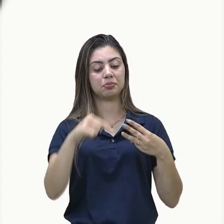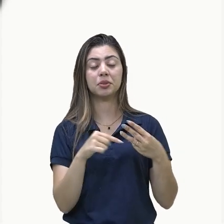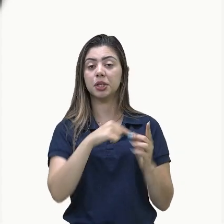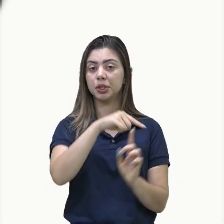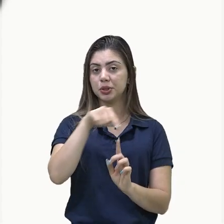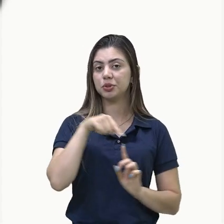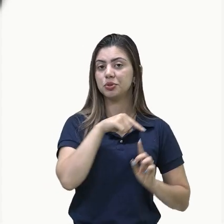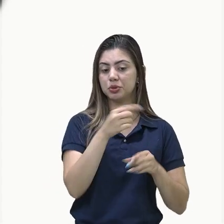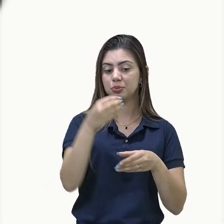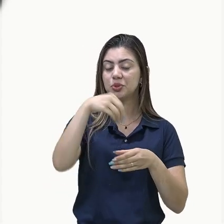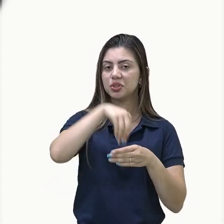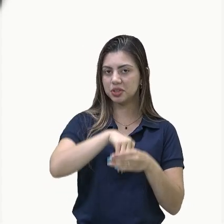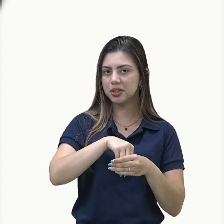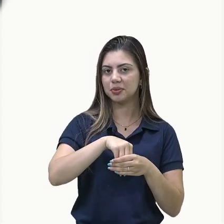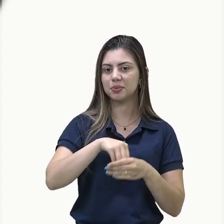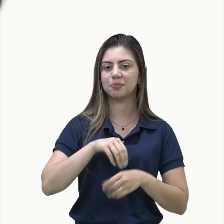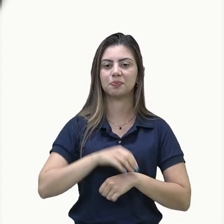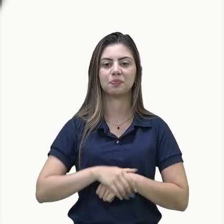modalidades de energia.